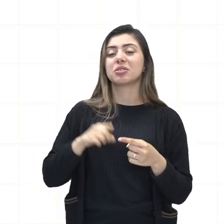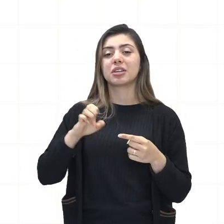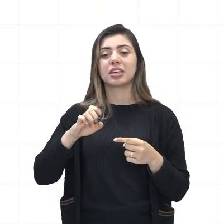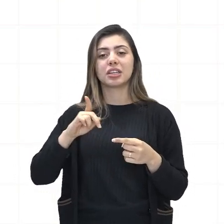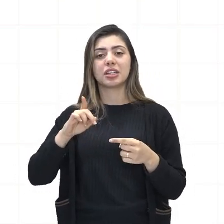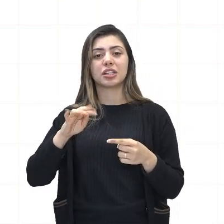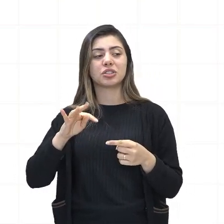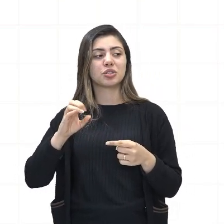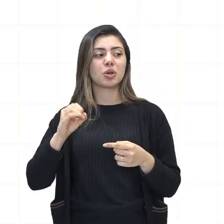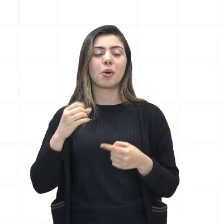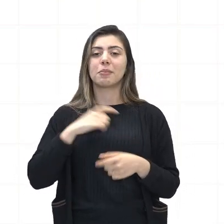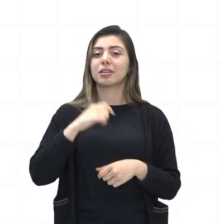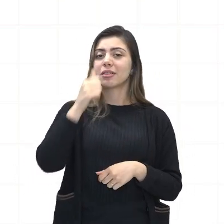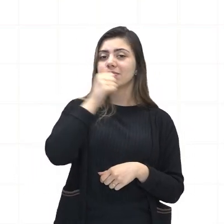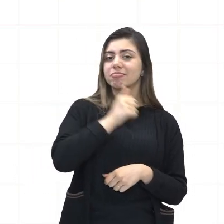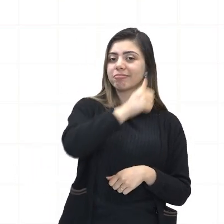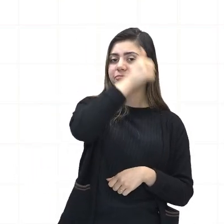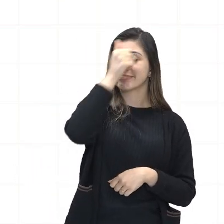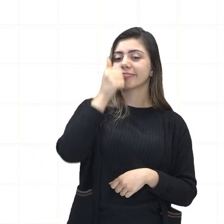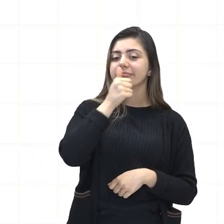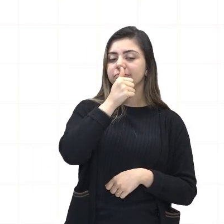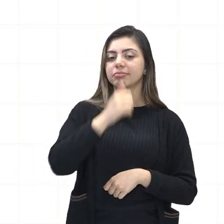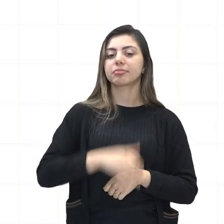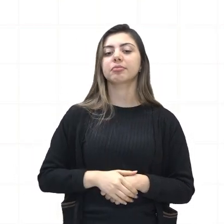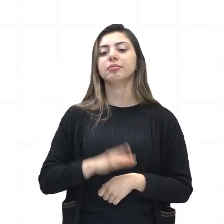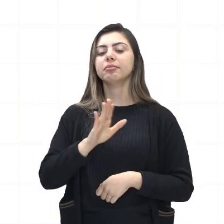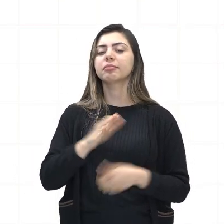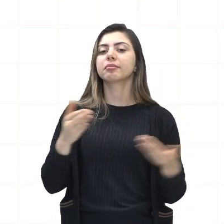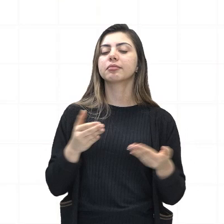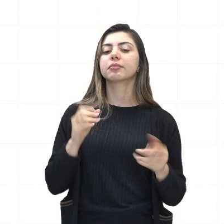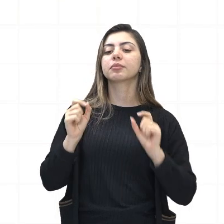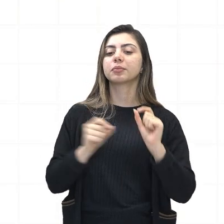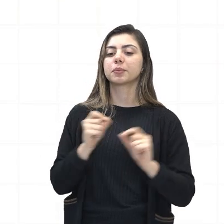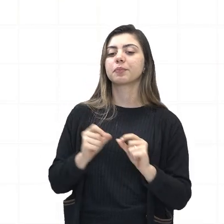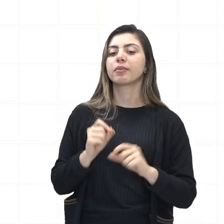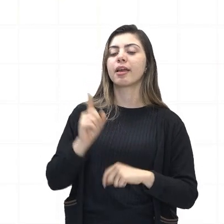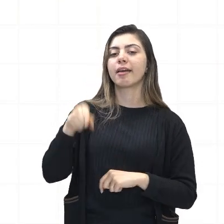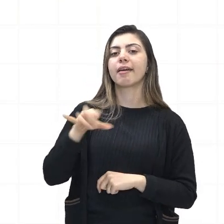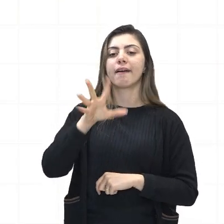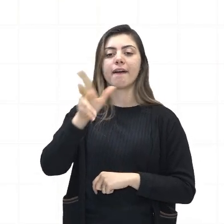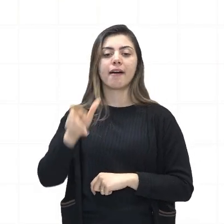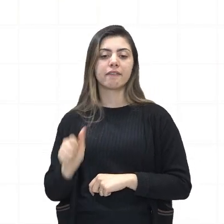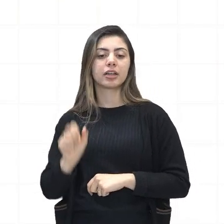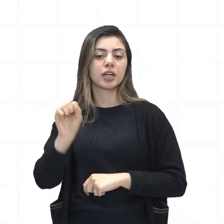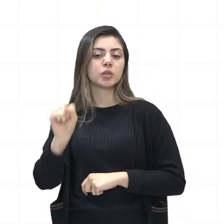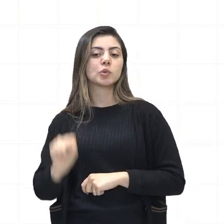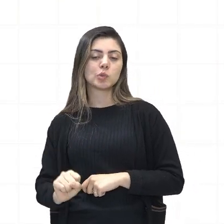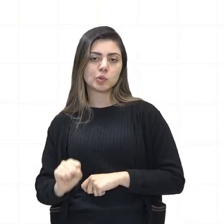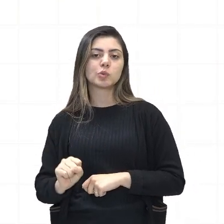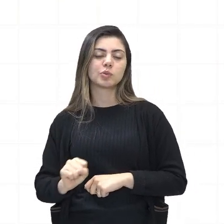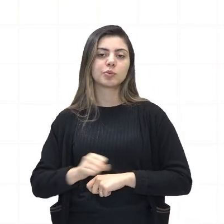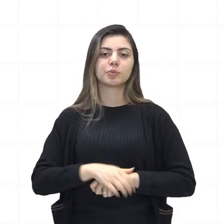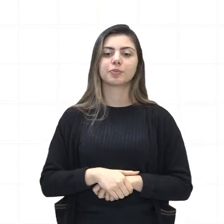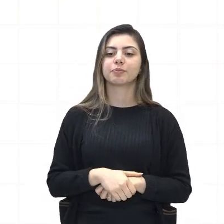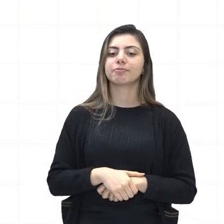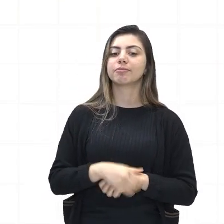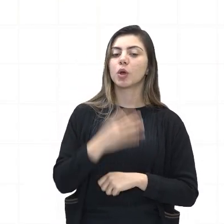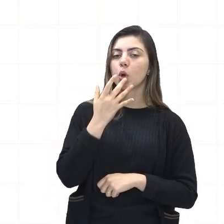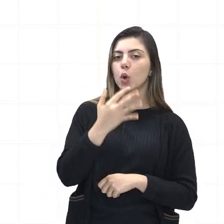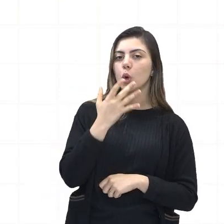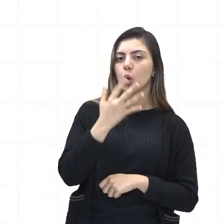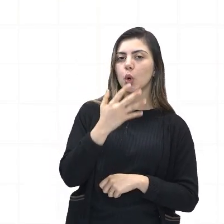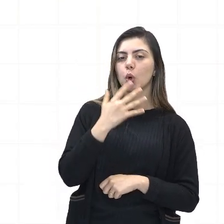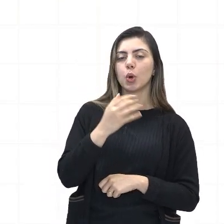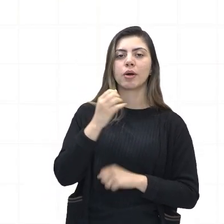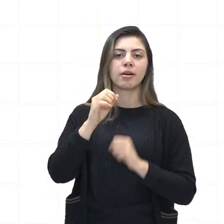Djibouti, Somália, enfim. E aí, por último, a gente tem a África Meridional, que é a parte da África mais ao sul, que está em laranja aí na tela